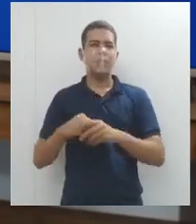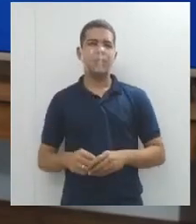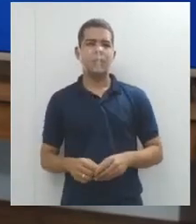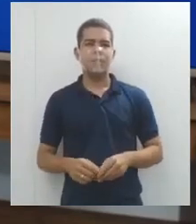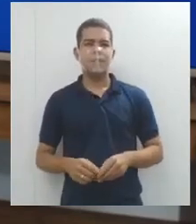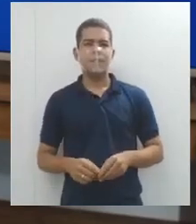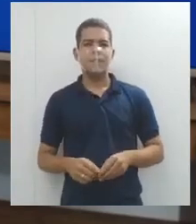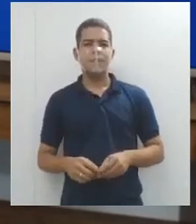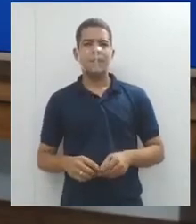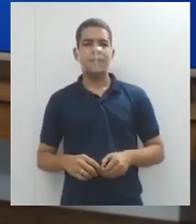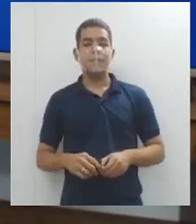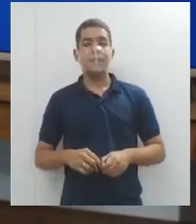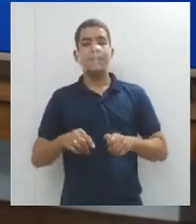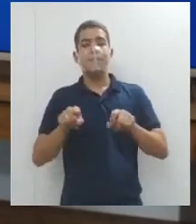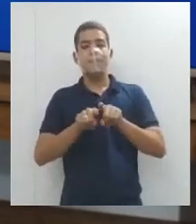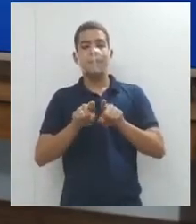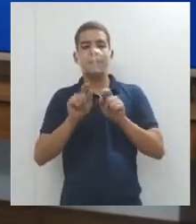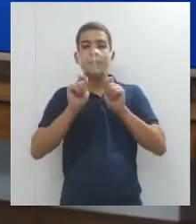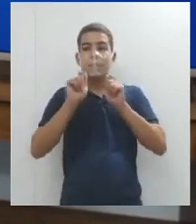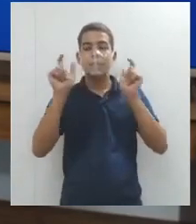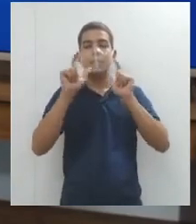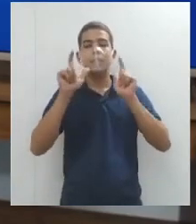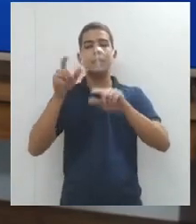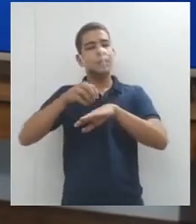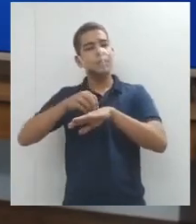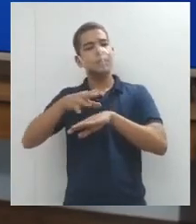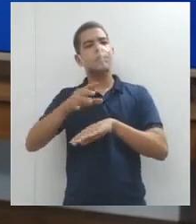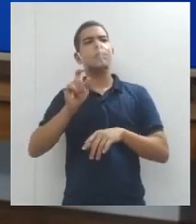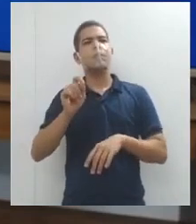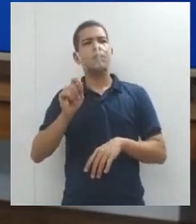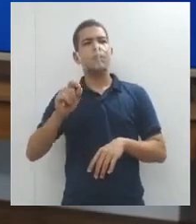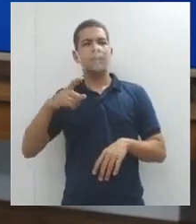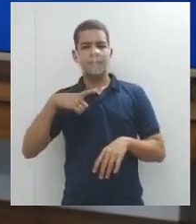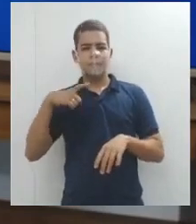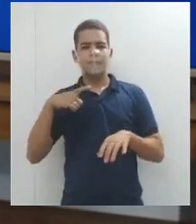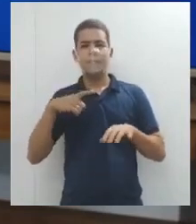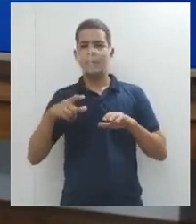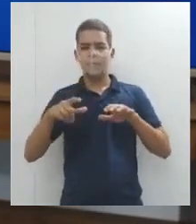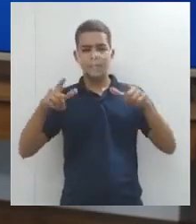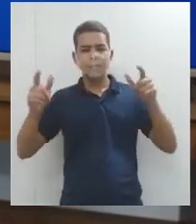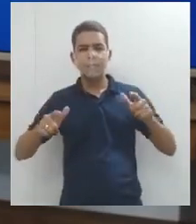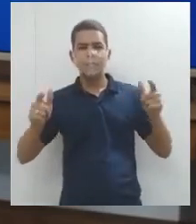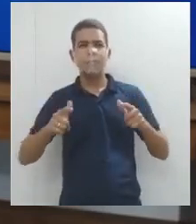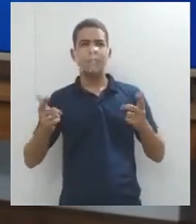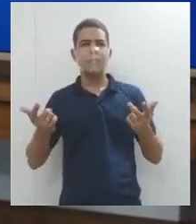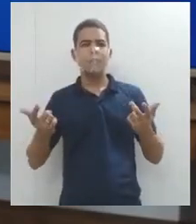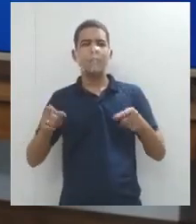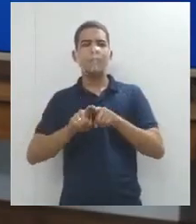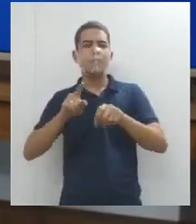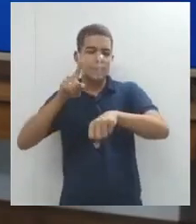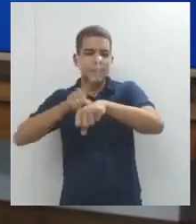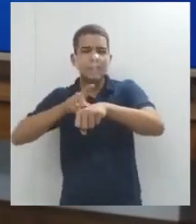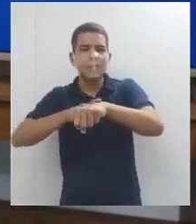quero alertar para o seguinte, devido ao espaço que temos, né? O tempo que temos